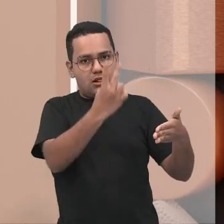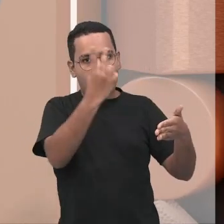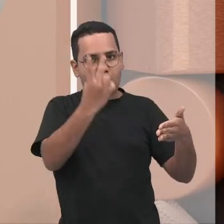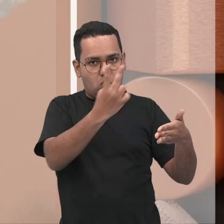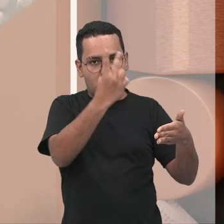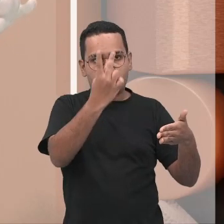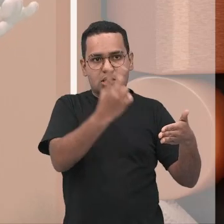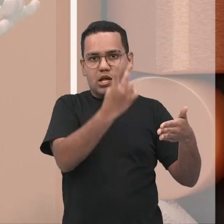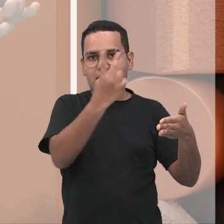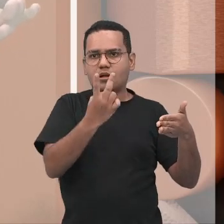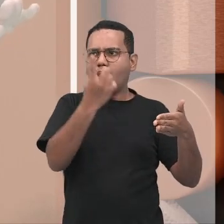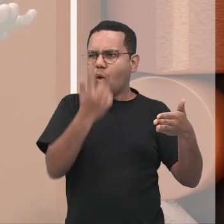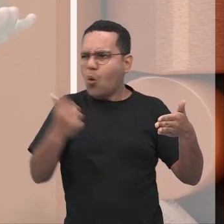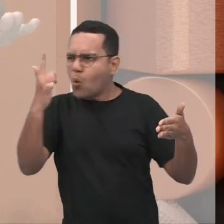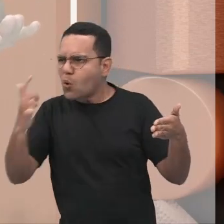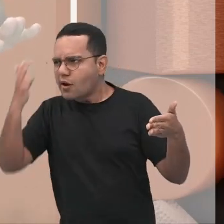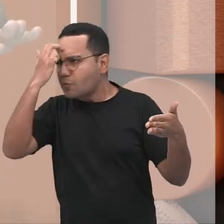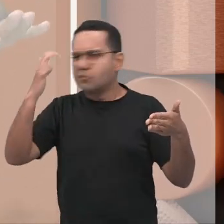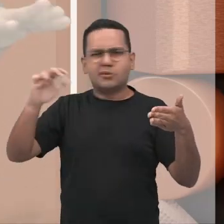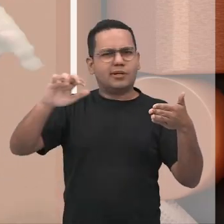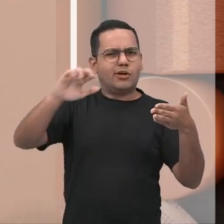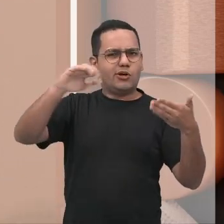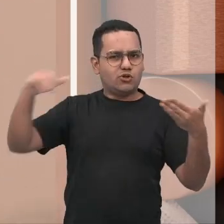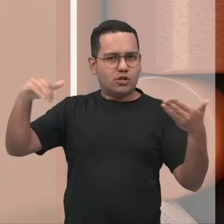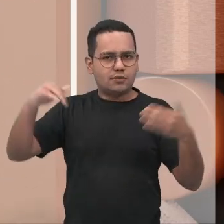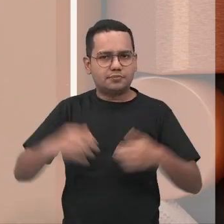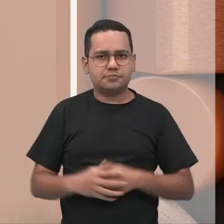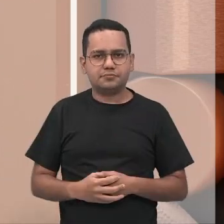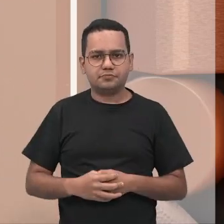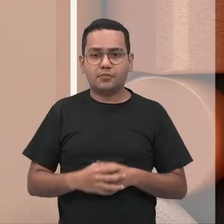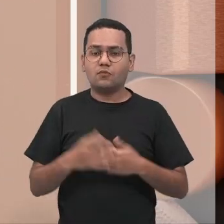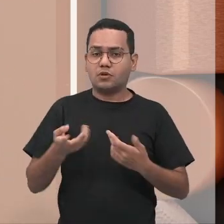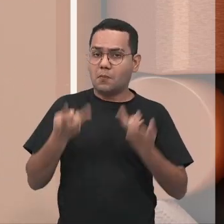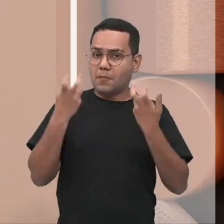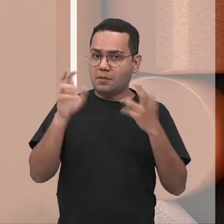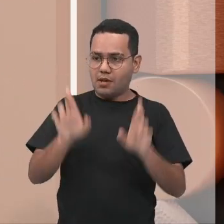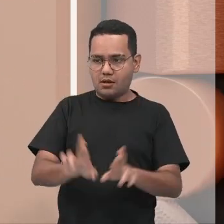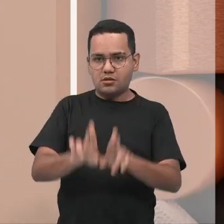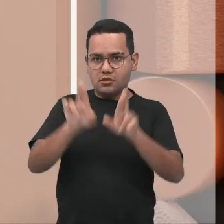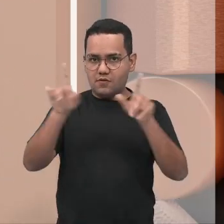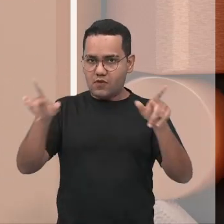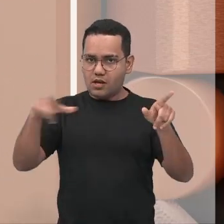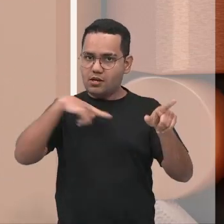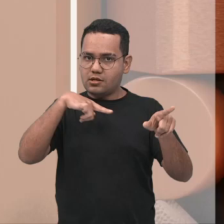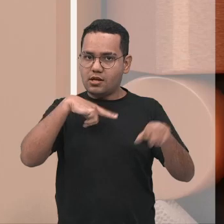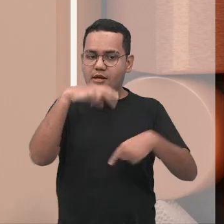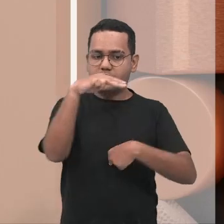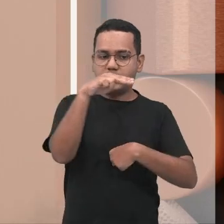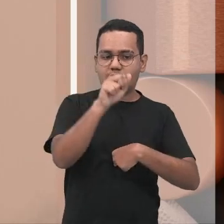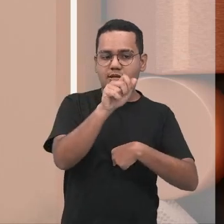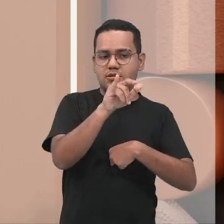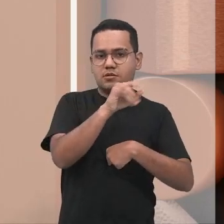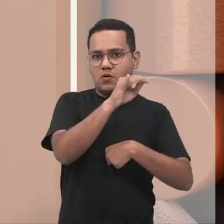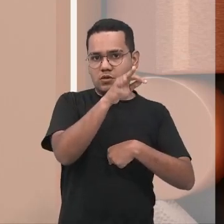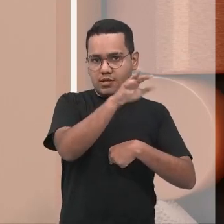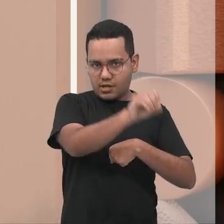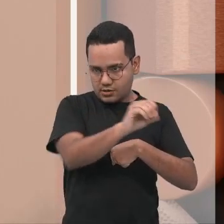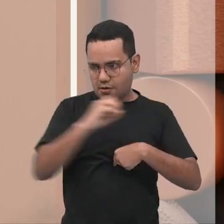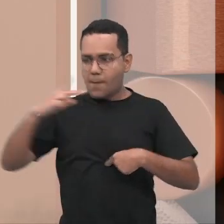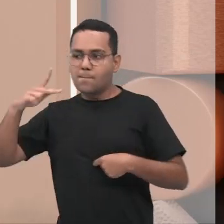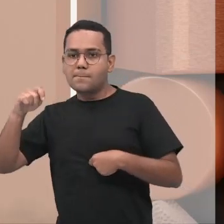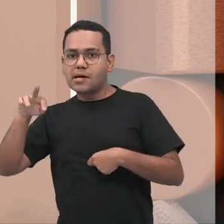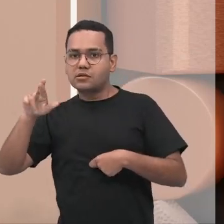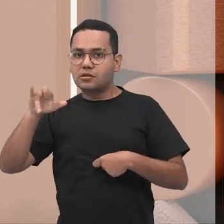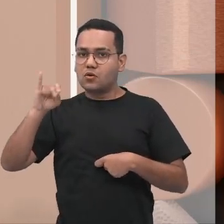cultura do outro. Vocês vão ver que o nacionalismo é diferente do patriotismo, tá, gente? O patriotismo é quando você